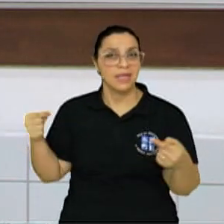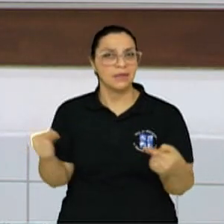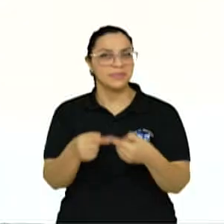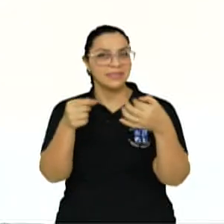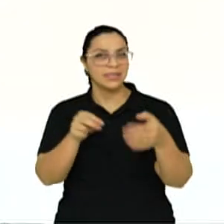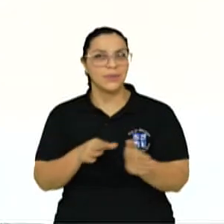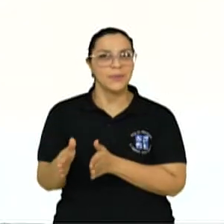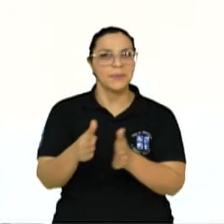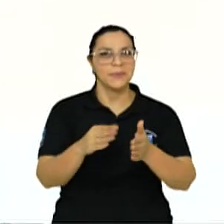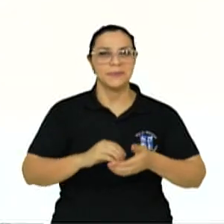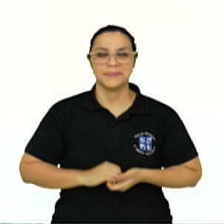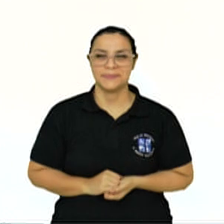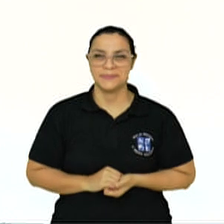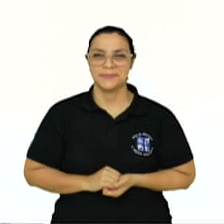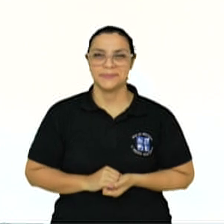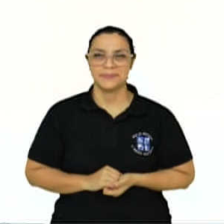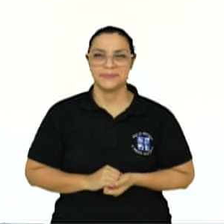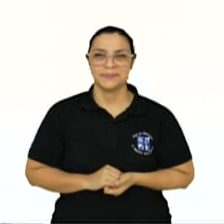esse trajeto.